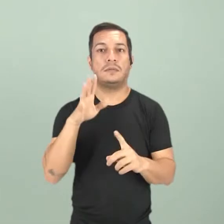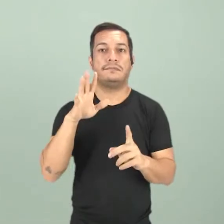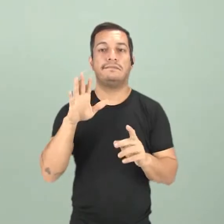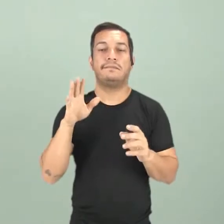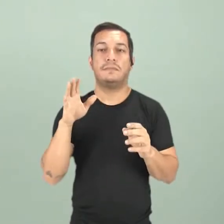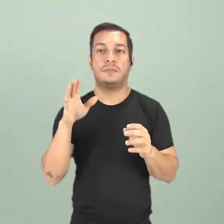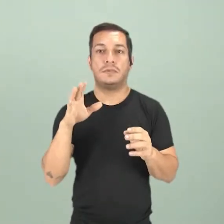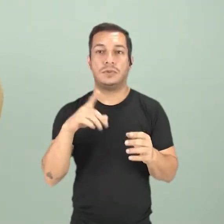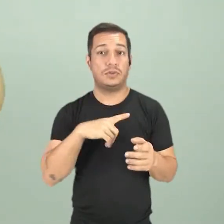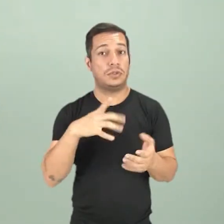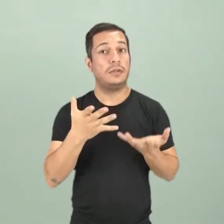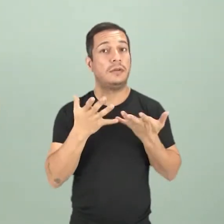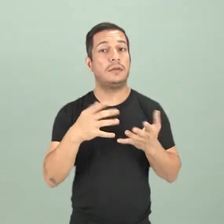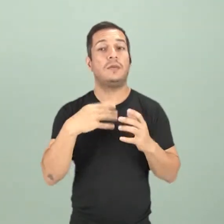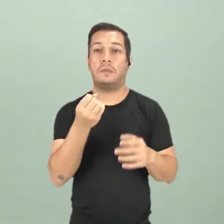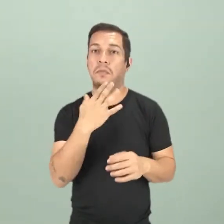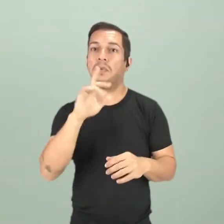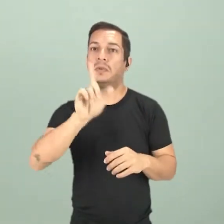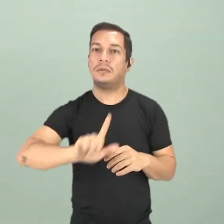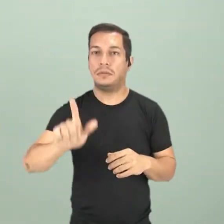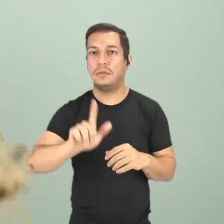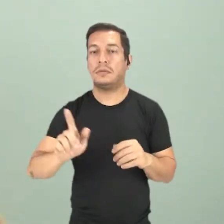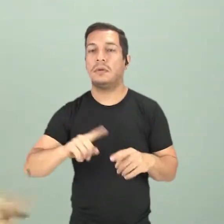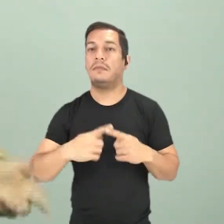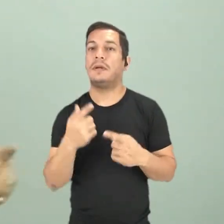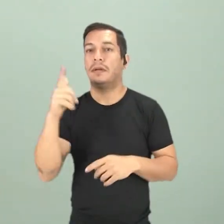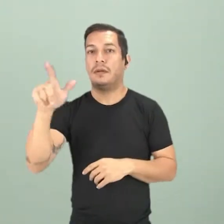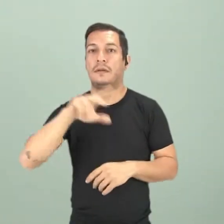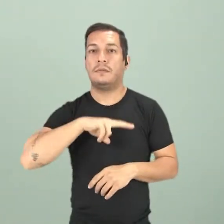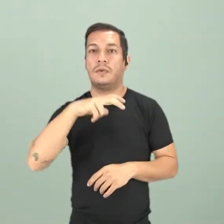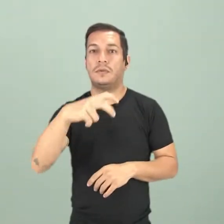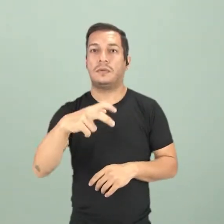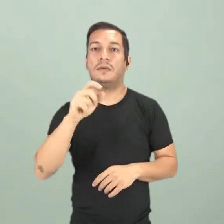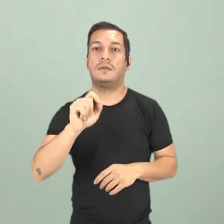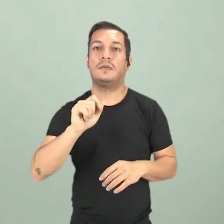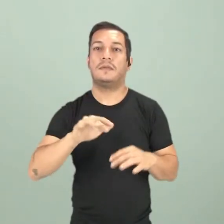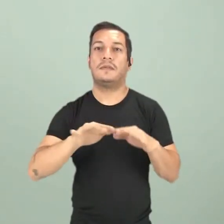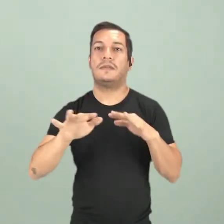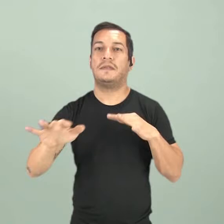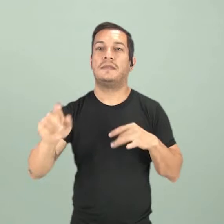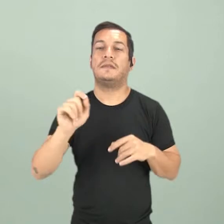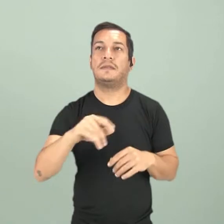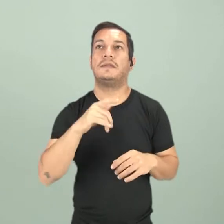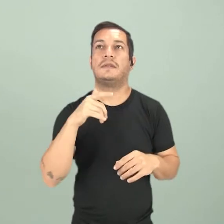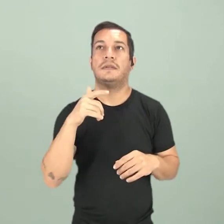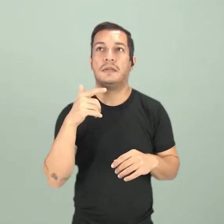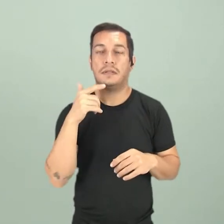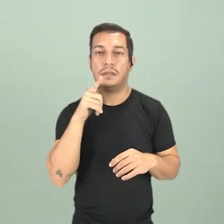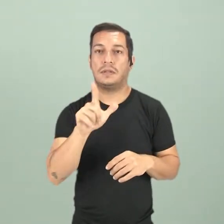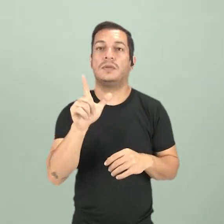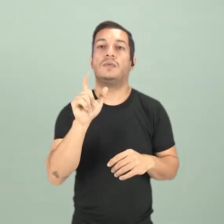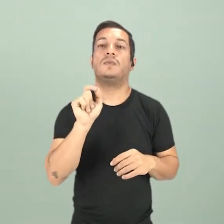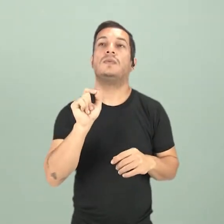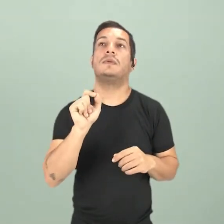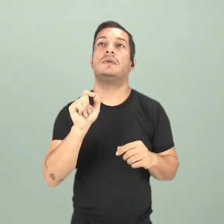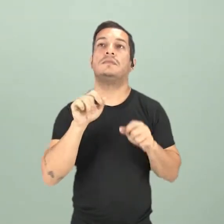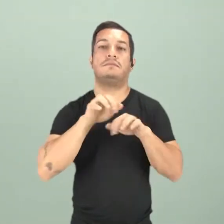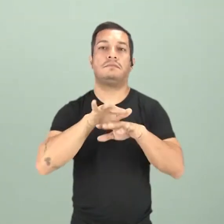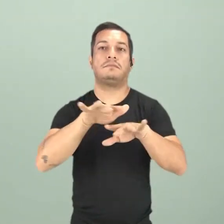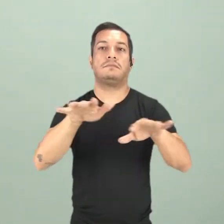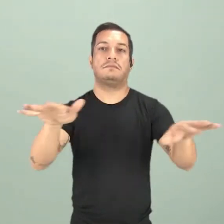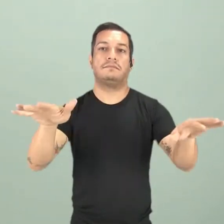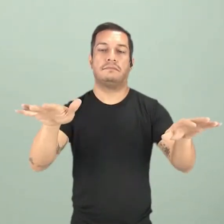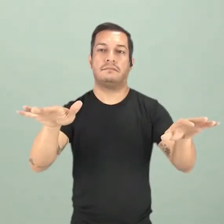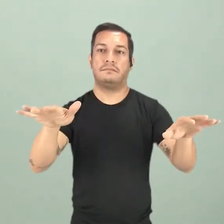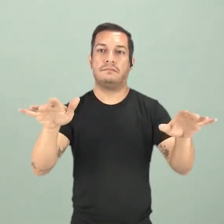literatura, porém, lá em Portugal, não foi um movimento que ganhou grande difusão, grande